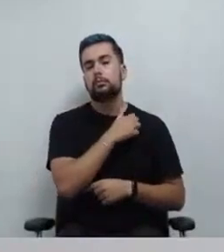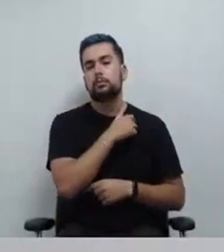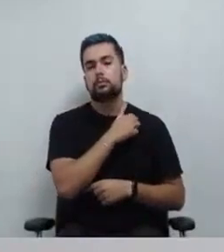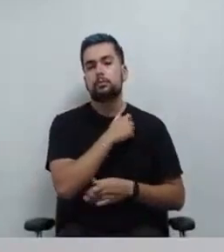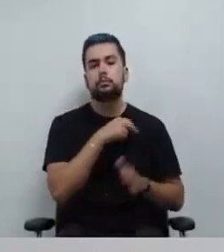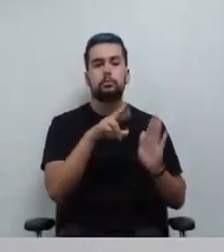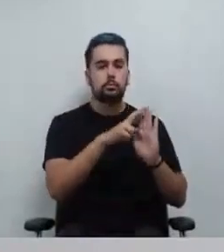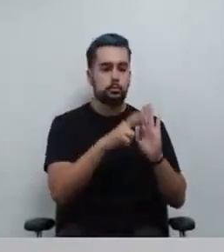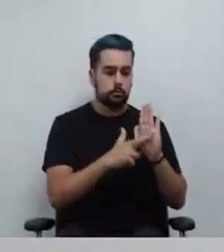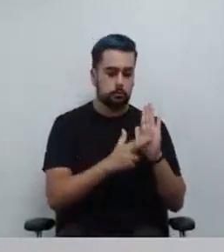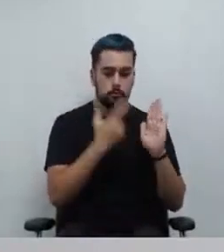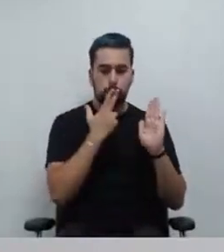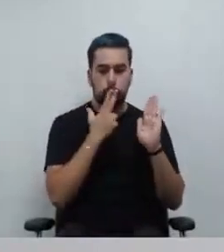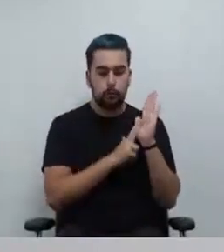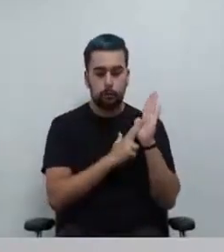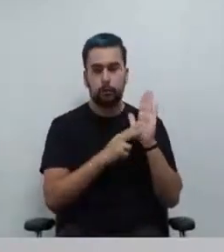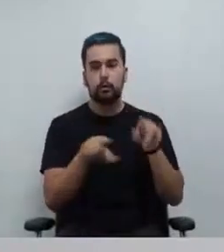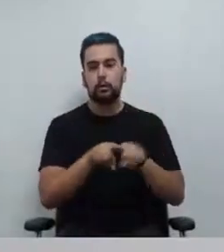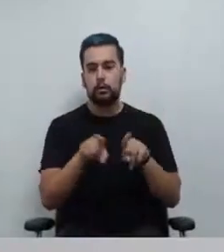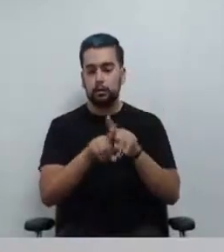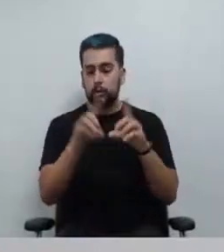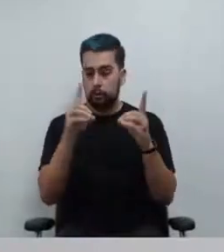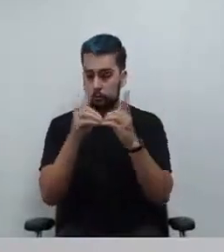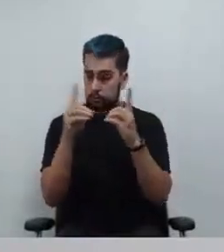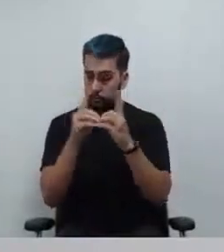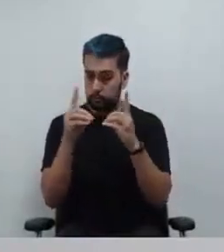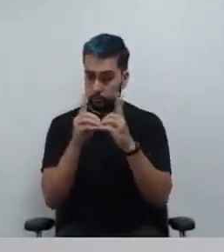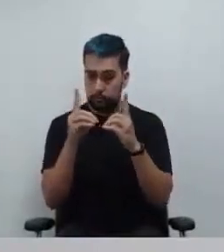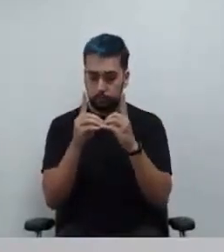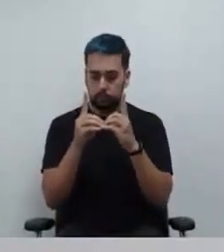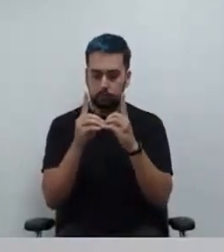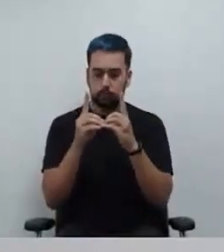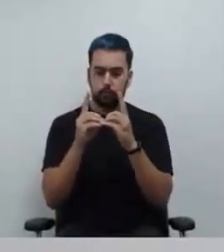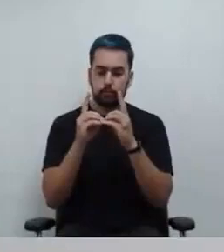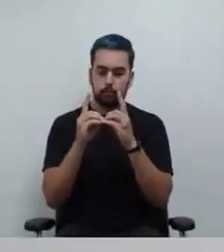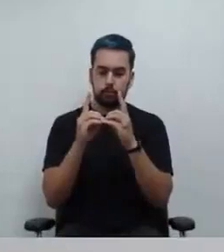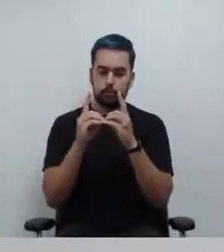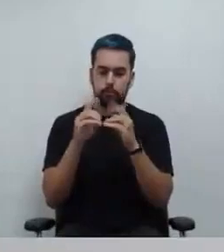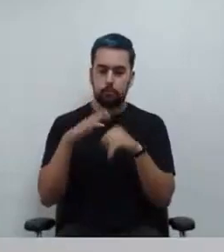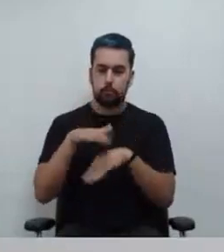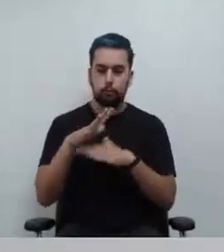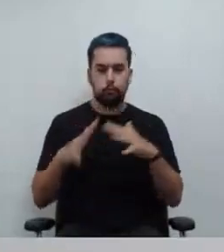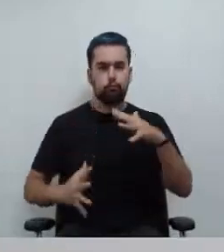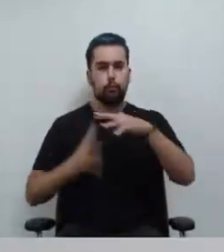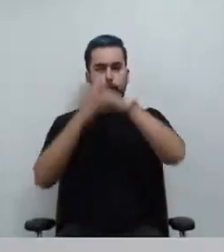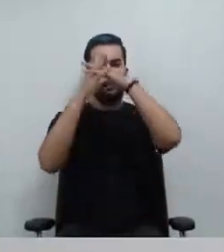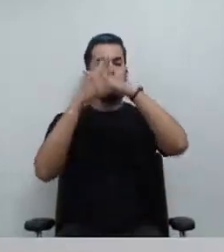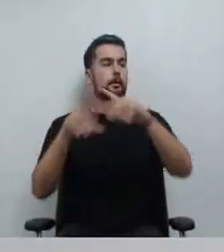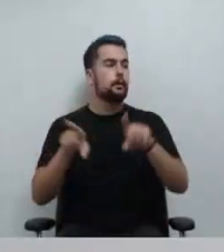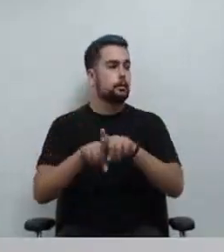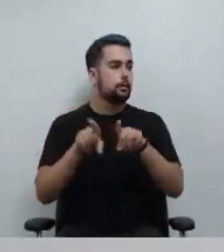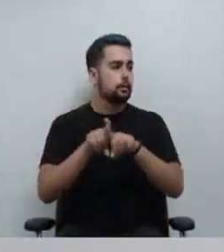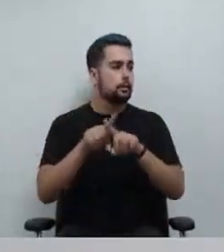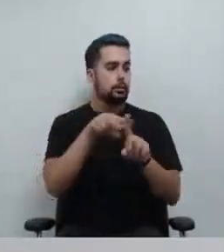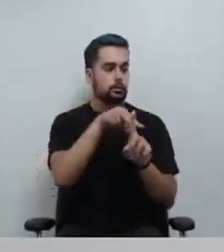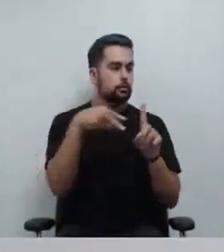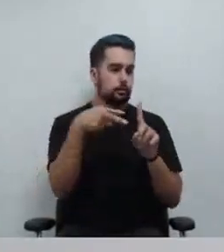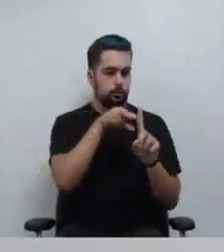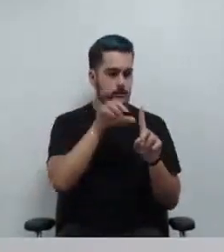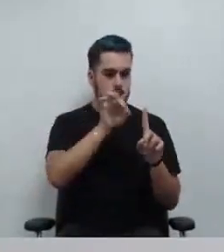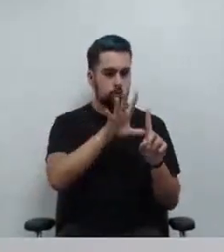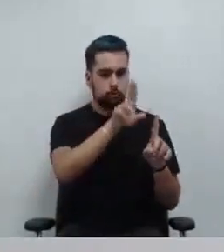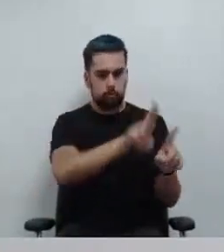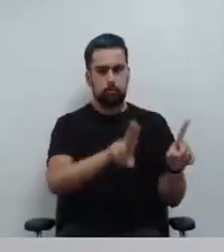com cartilha com relação a atendimentos tidos por mais complexos dentro da instituição, complexo na perspectiva não do